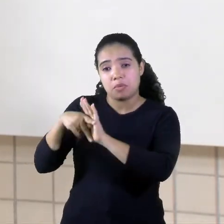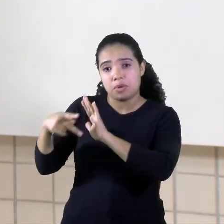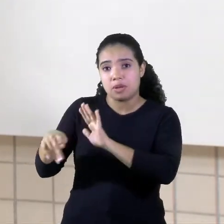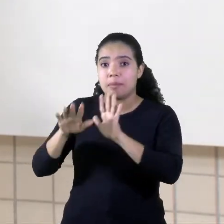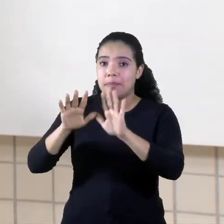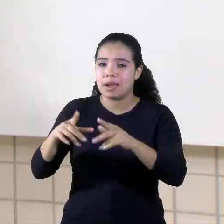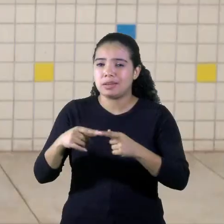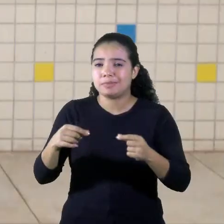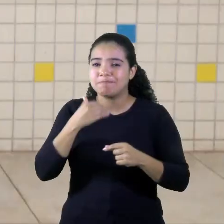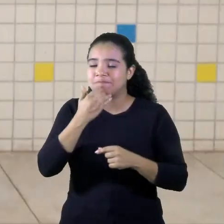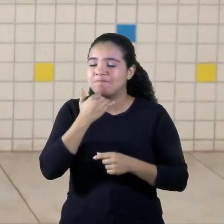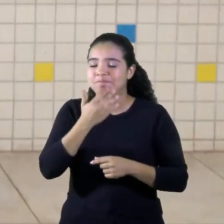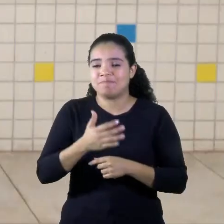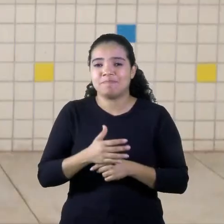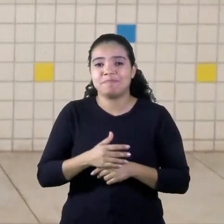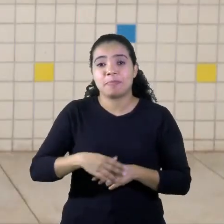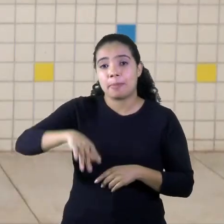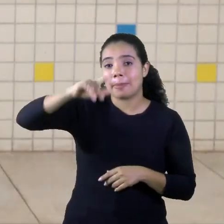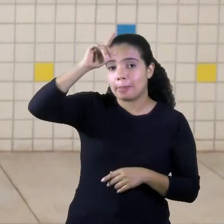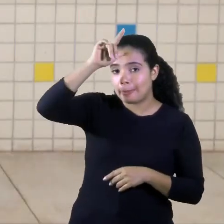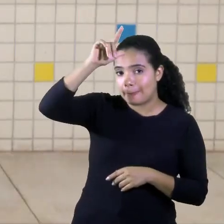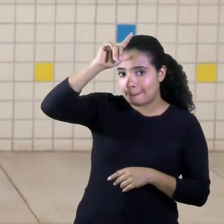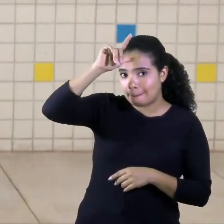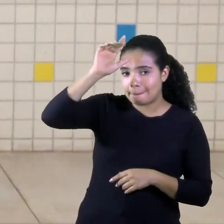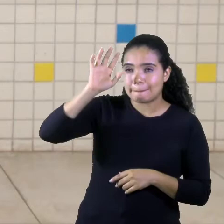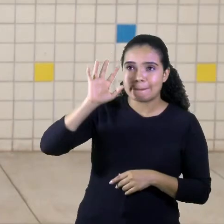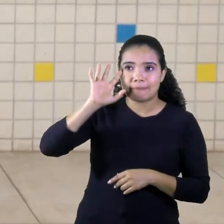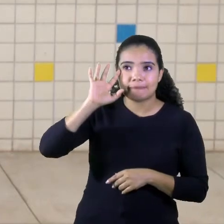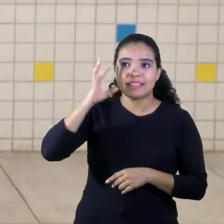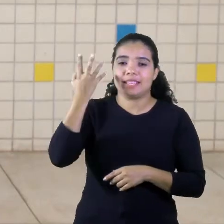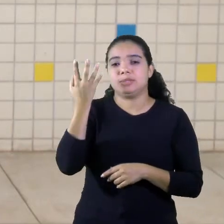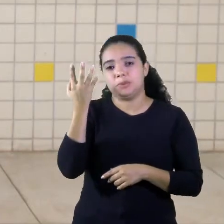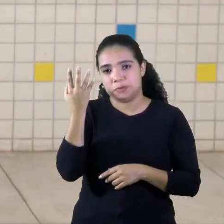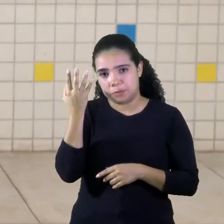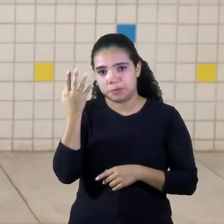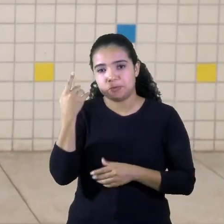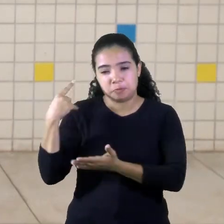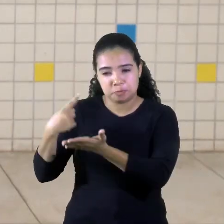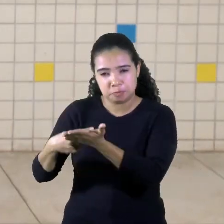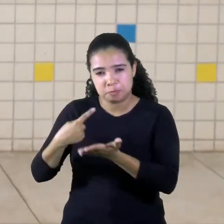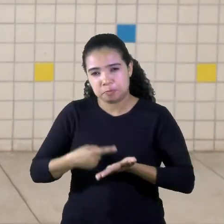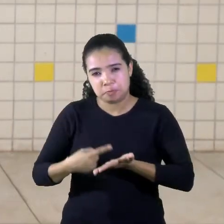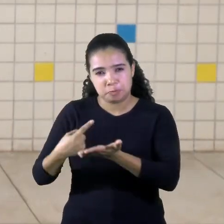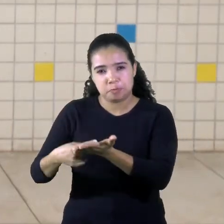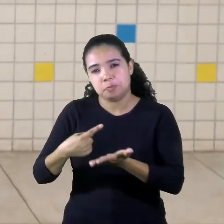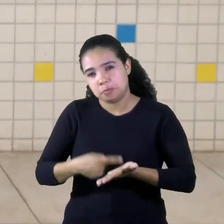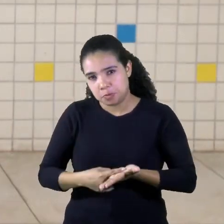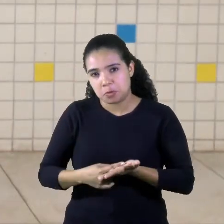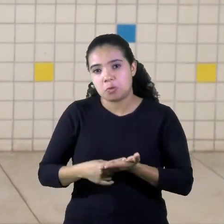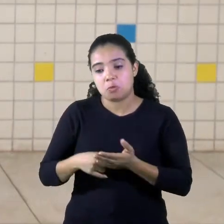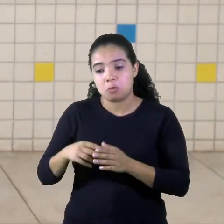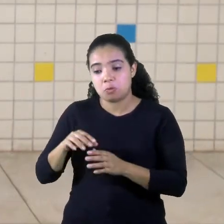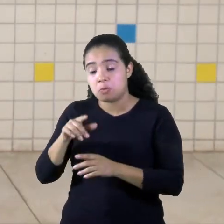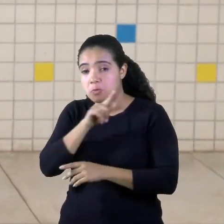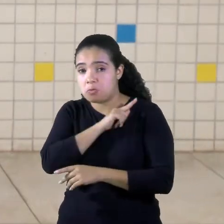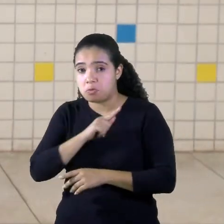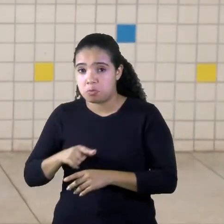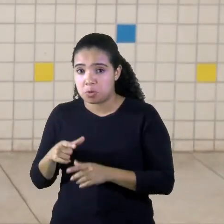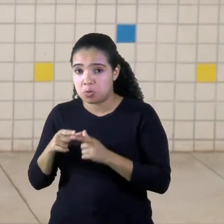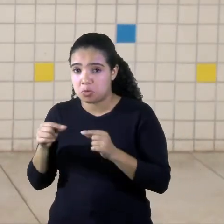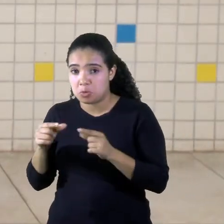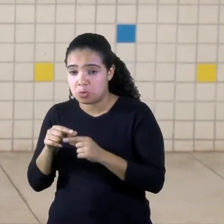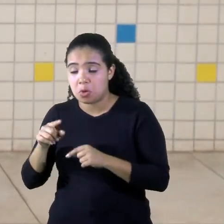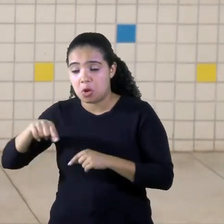Japão não conseguia. A Alemanha decide então fazer um acordo com os governos japoneses. eles